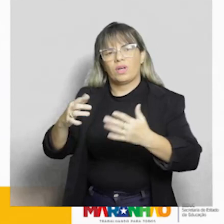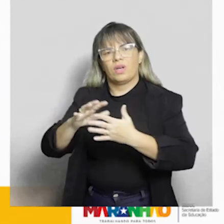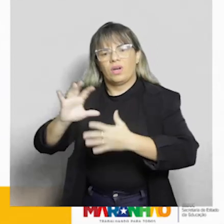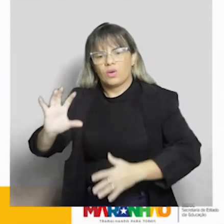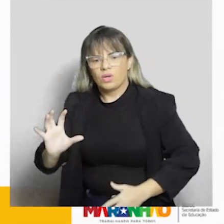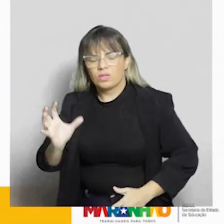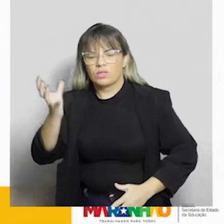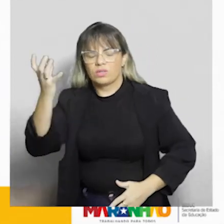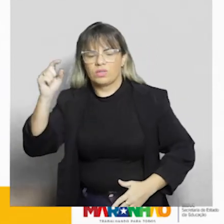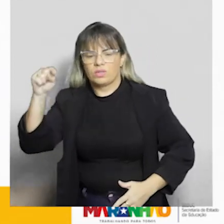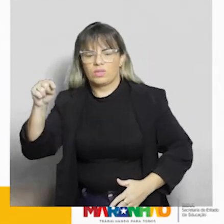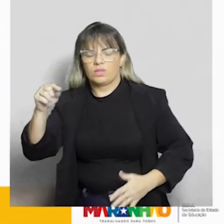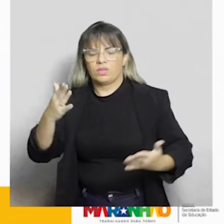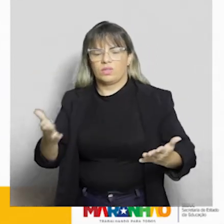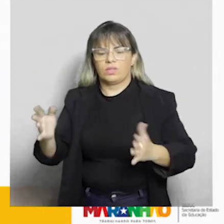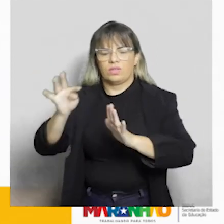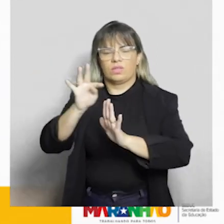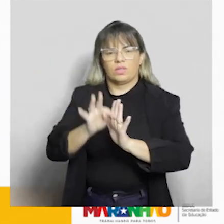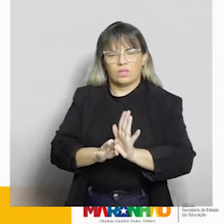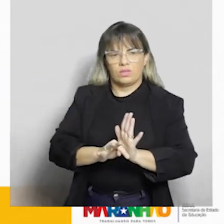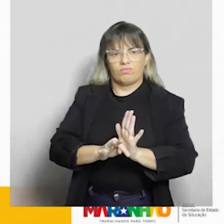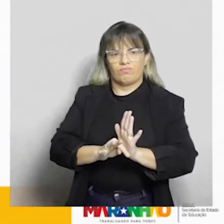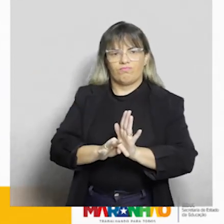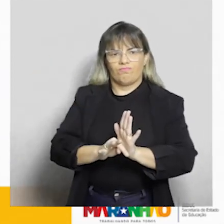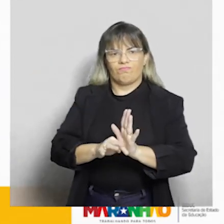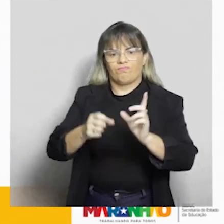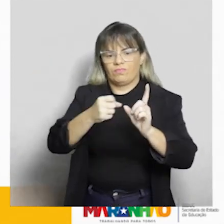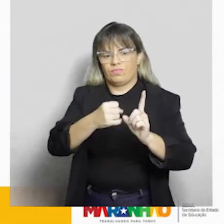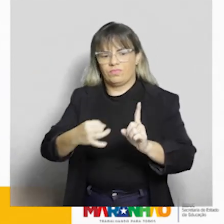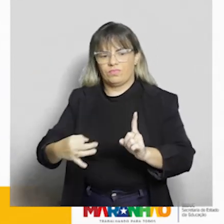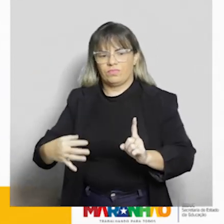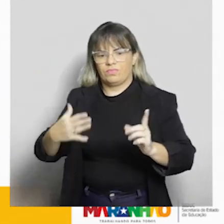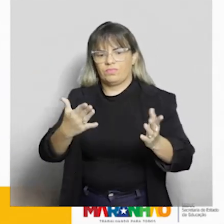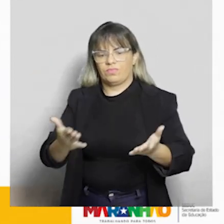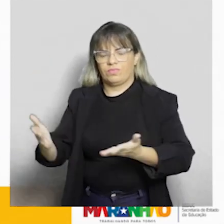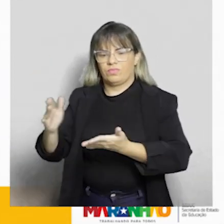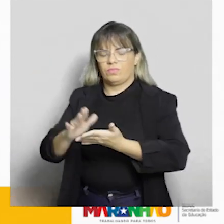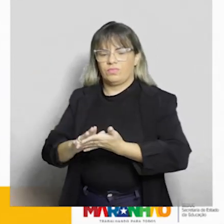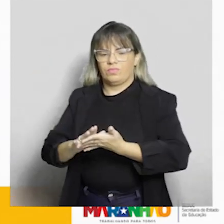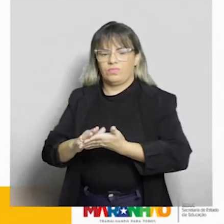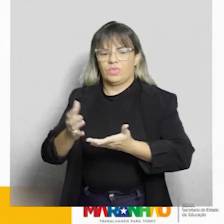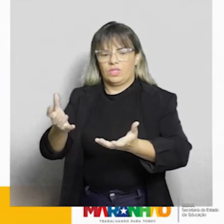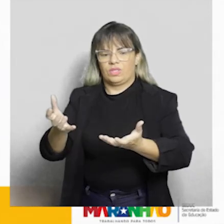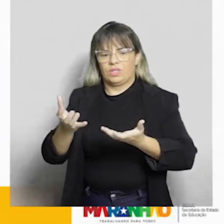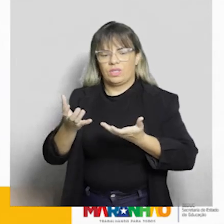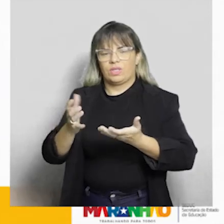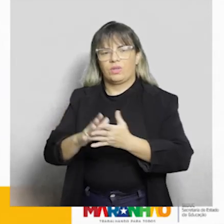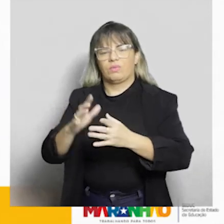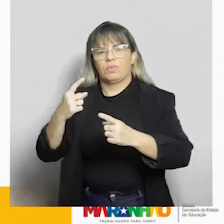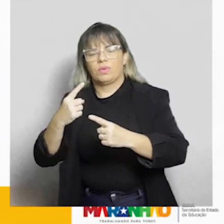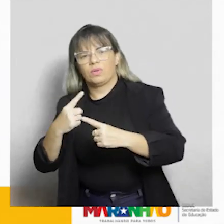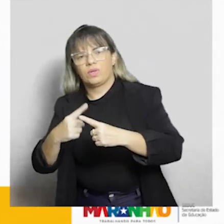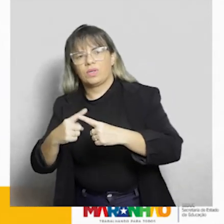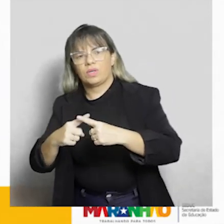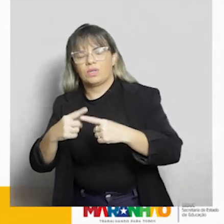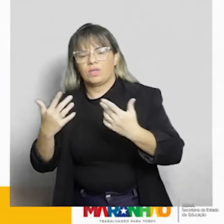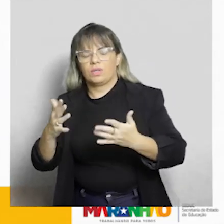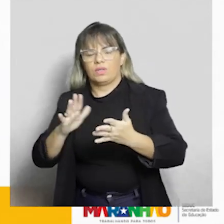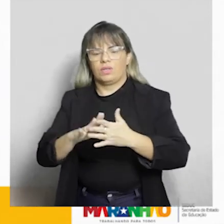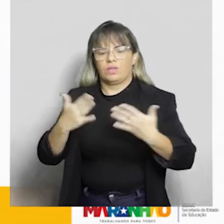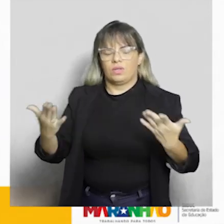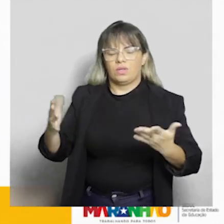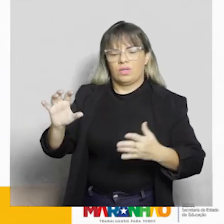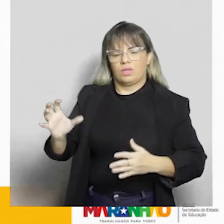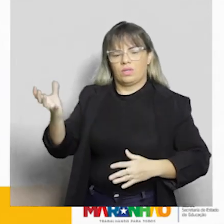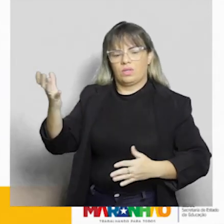certo, que leva ao fenômeno que ele vai me descrever no texto. Tu pode puxar bem aqui na tua prova. Quero a causa. Pronto. A causa desse fenômeno é